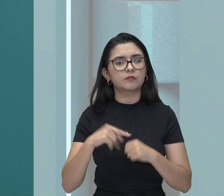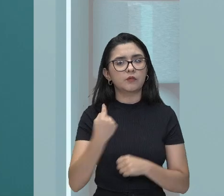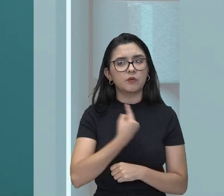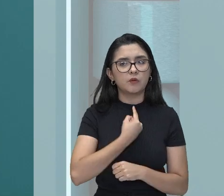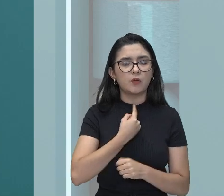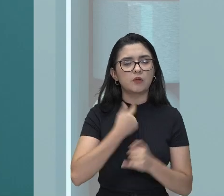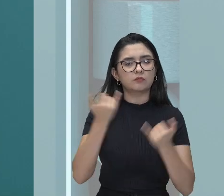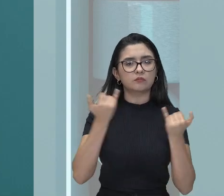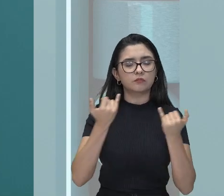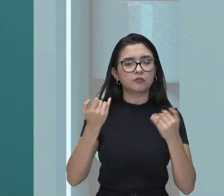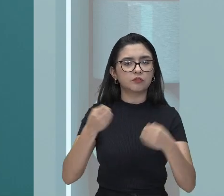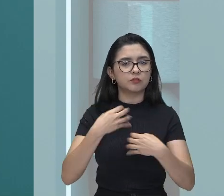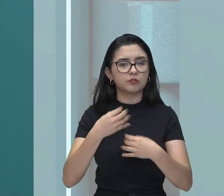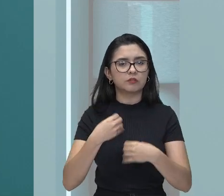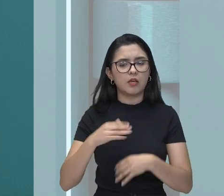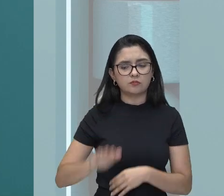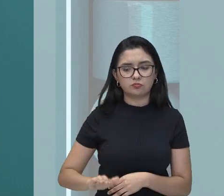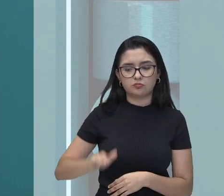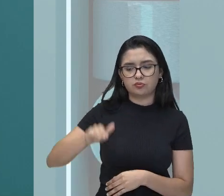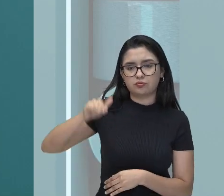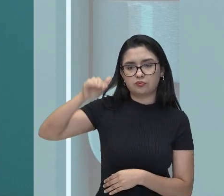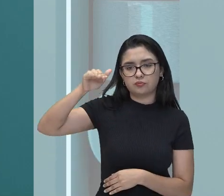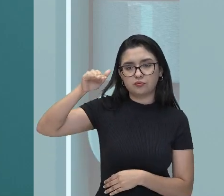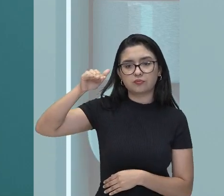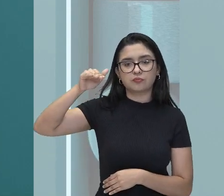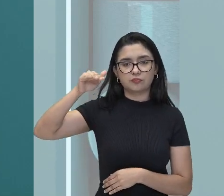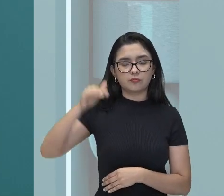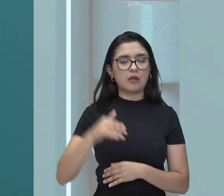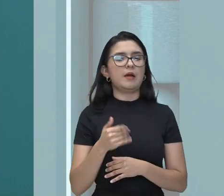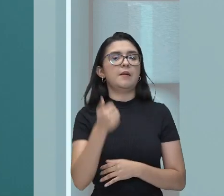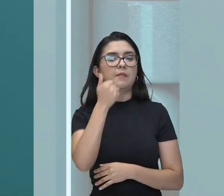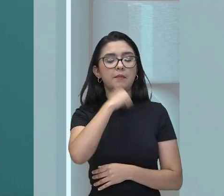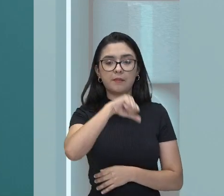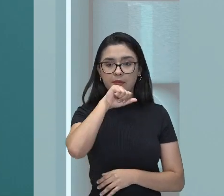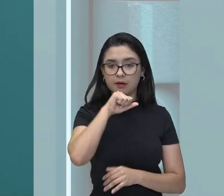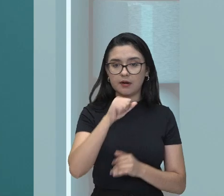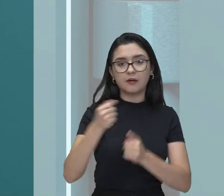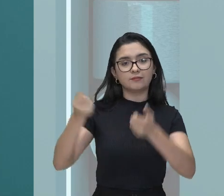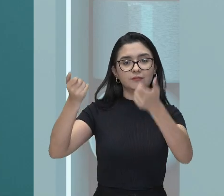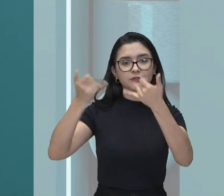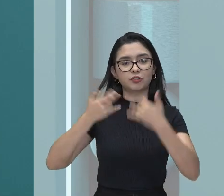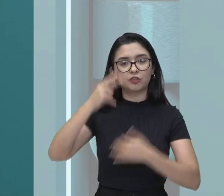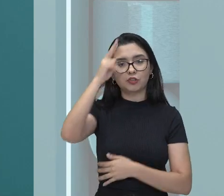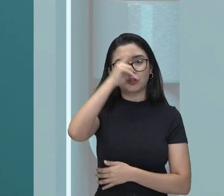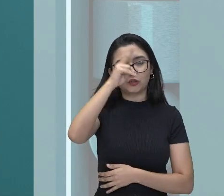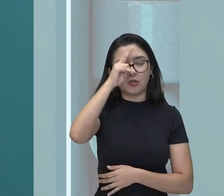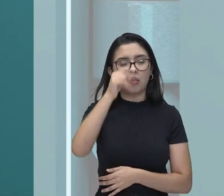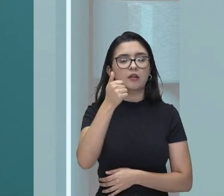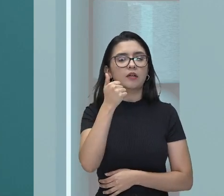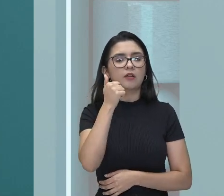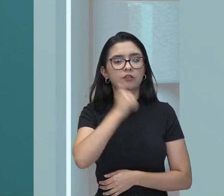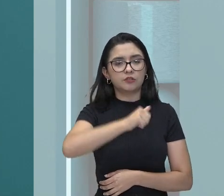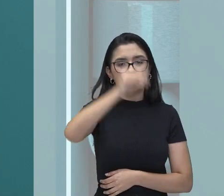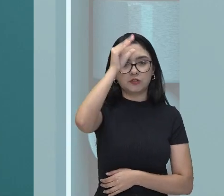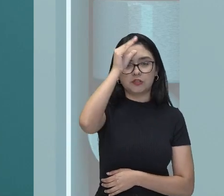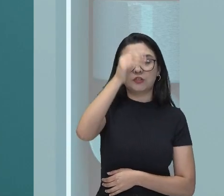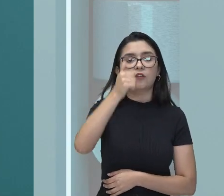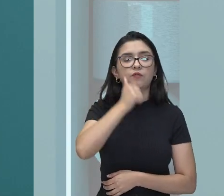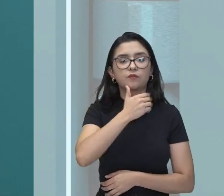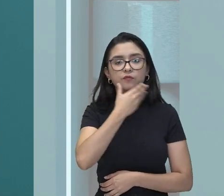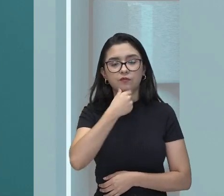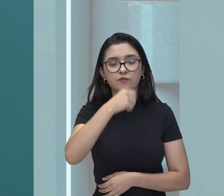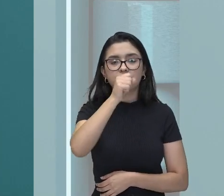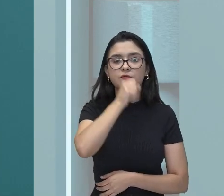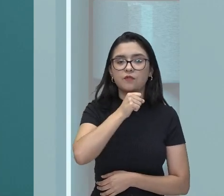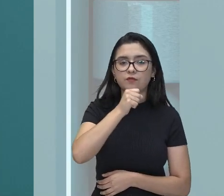ouvimos, desde que somos crianças, né? Escutando nossa mãe contar uma história, nossas tias, nossos avós, a